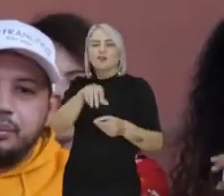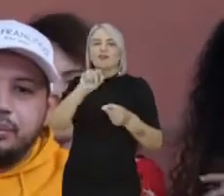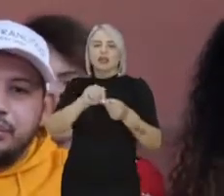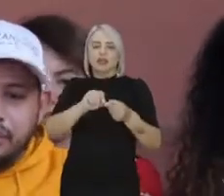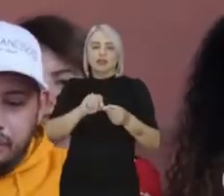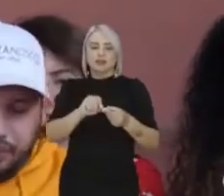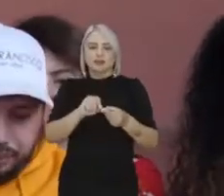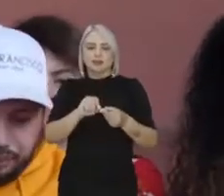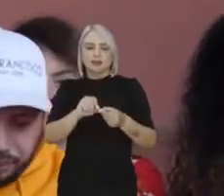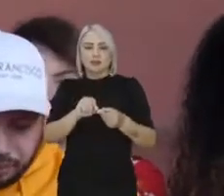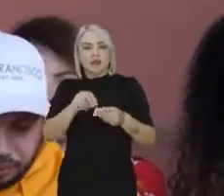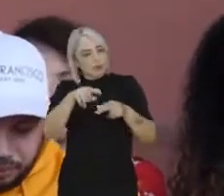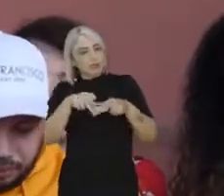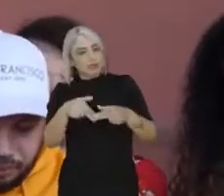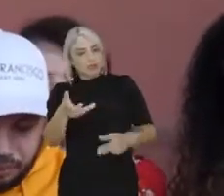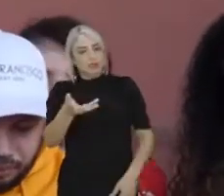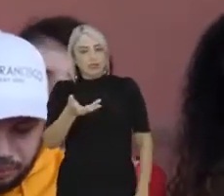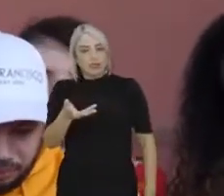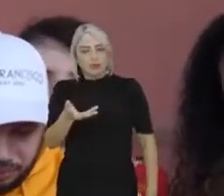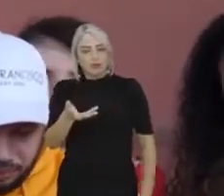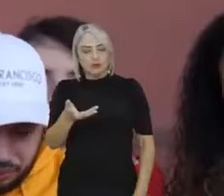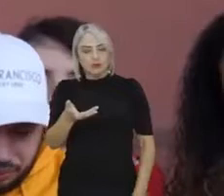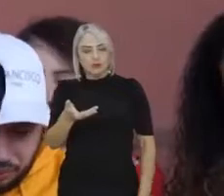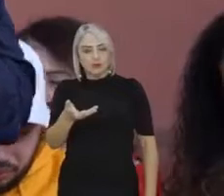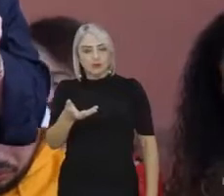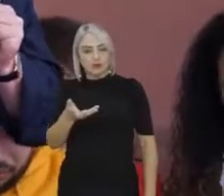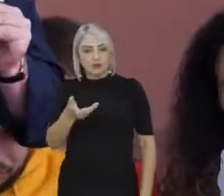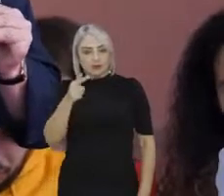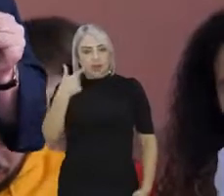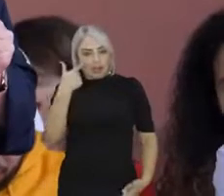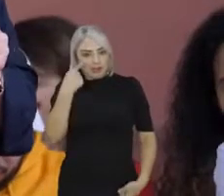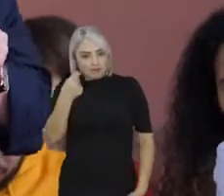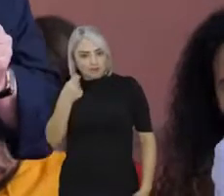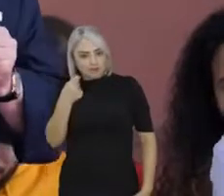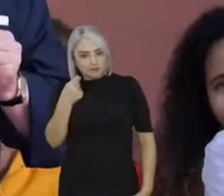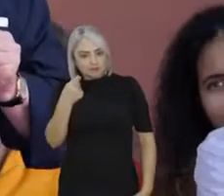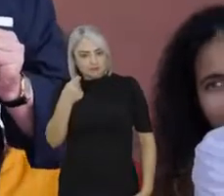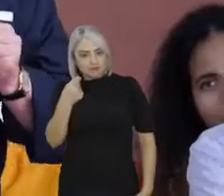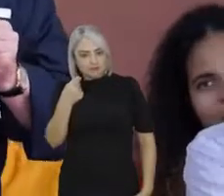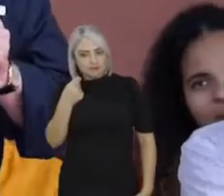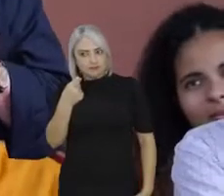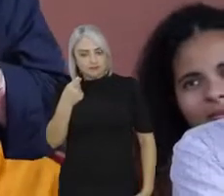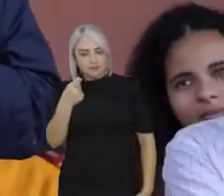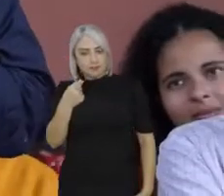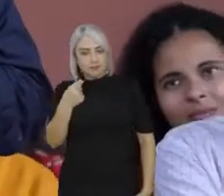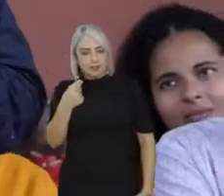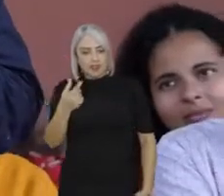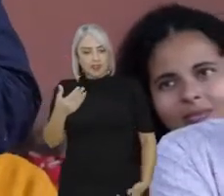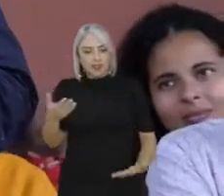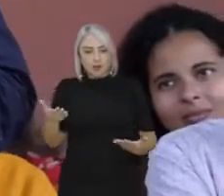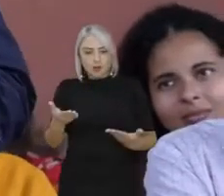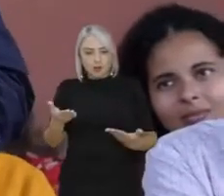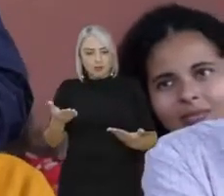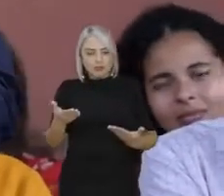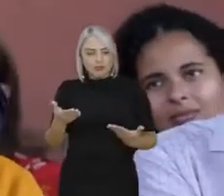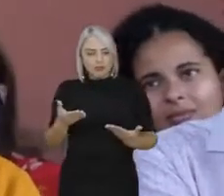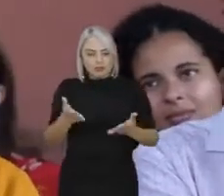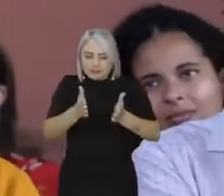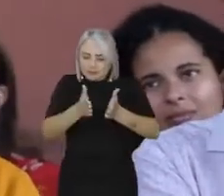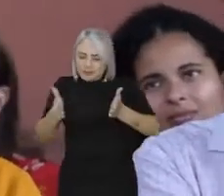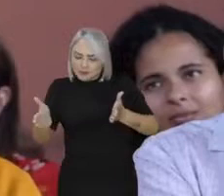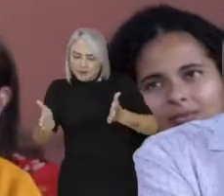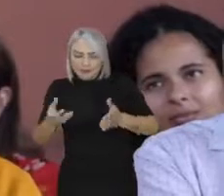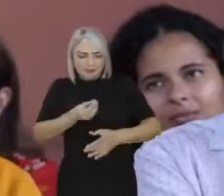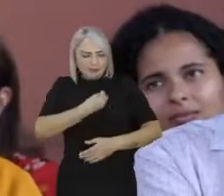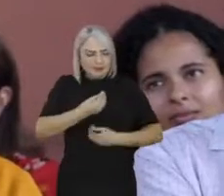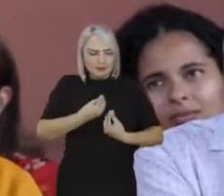que vocês levassem em conta isso. Sabe, nesse instante que a gente está vivendo, a gente vai ter que tem uma